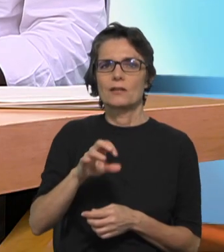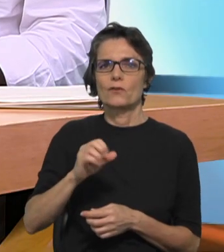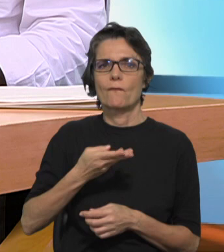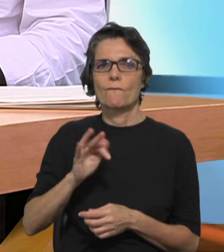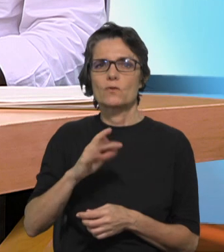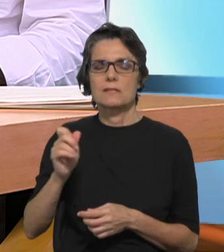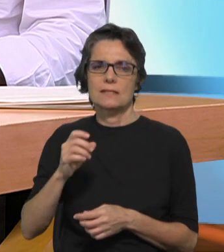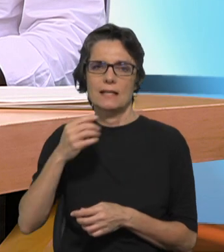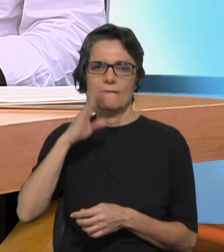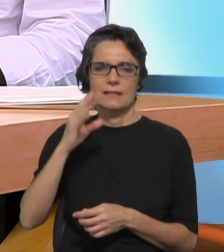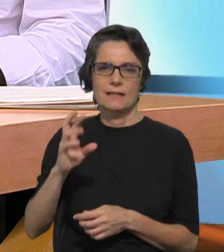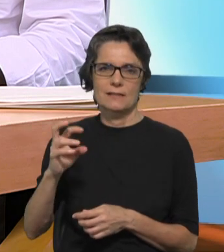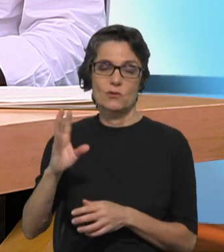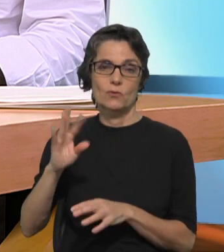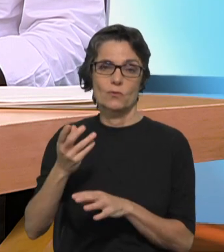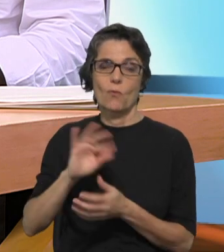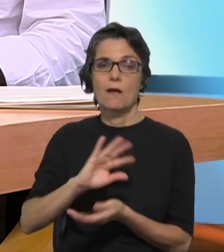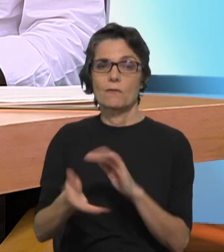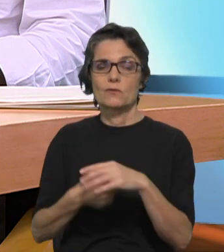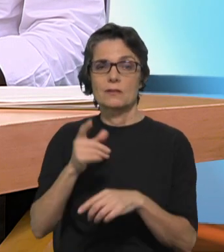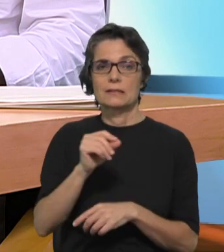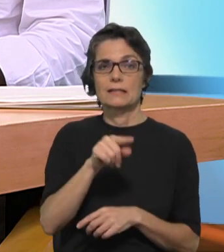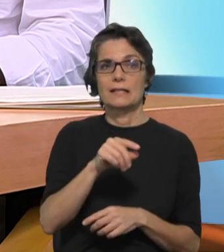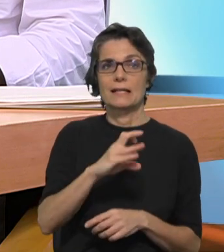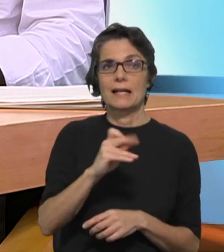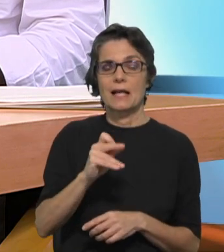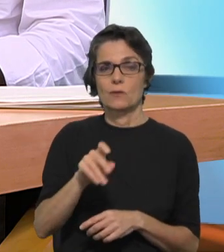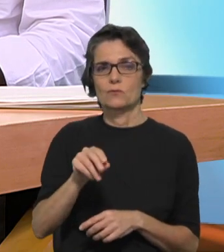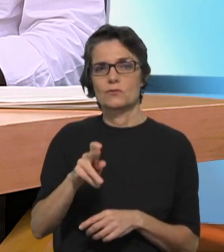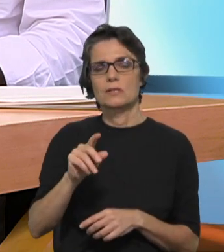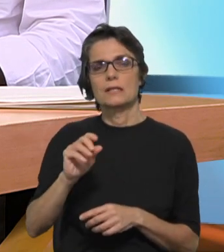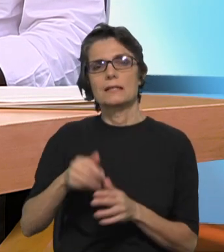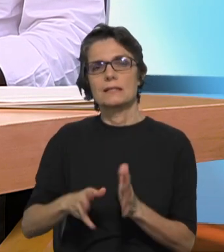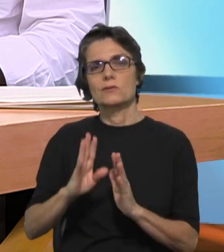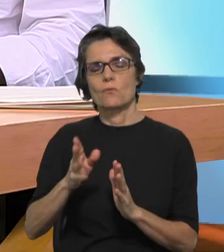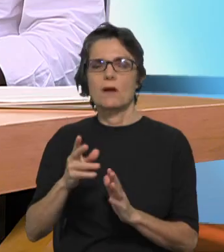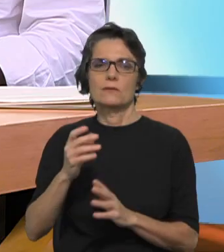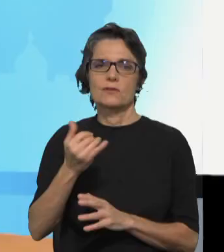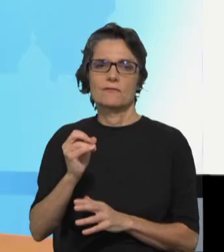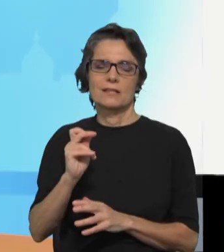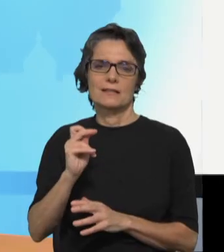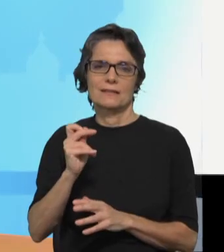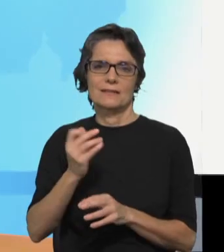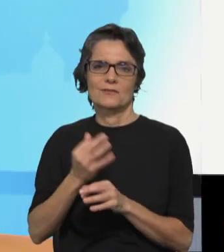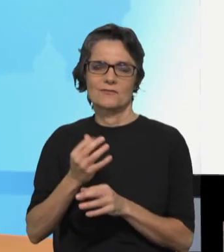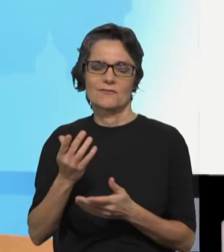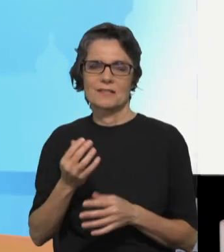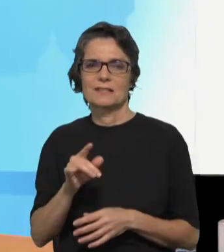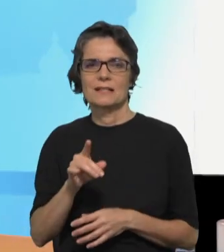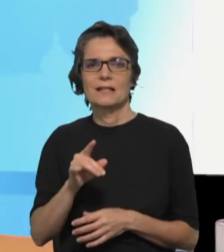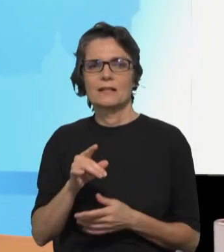Revolução. Carlos Figueira nasceu quando já se comemoravam 20 anos de Abril. Boa tarde, obrigado por estarem aqui entre